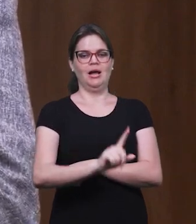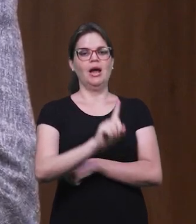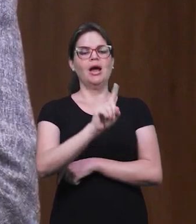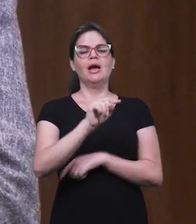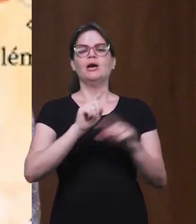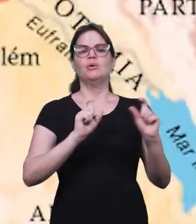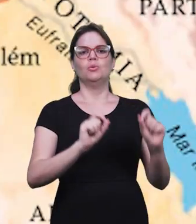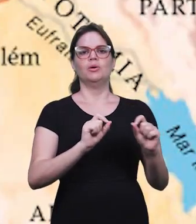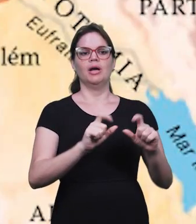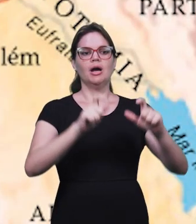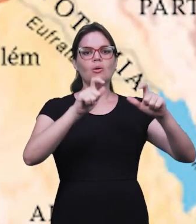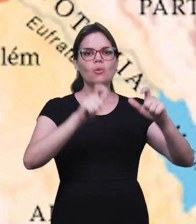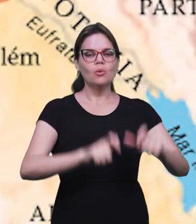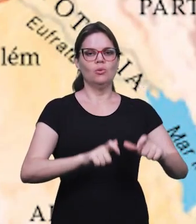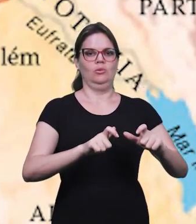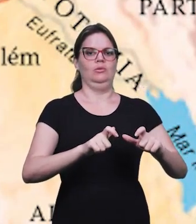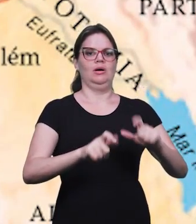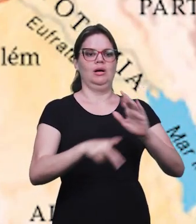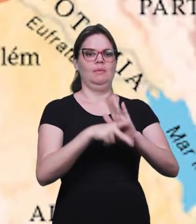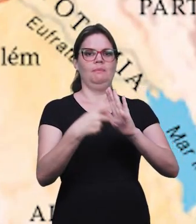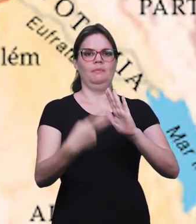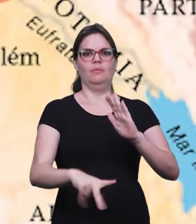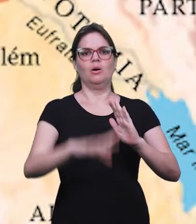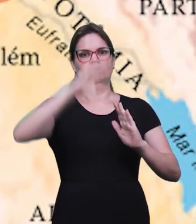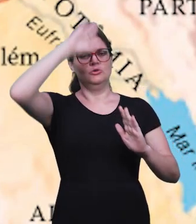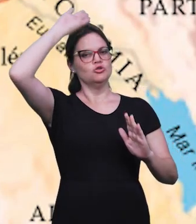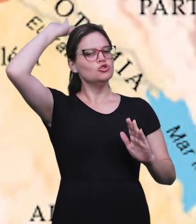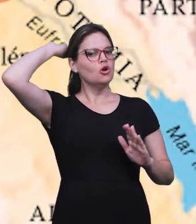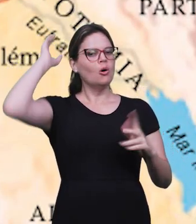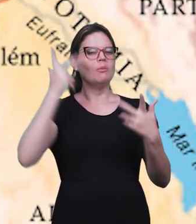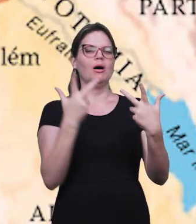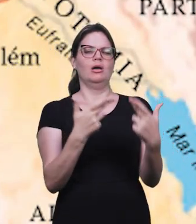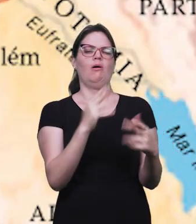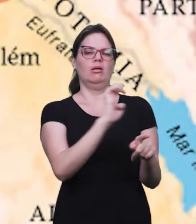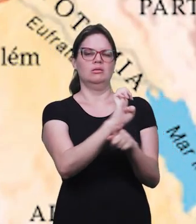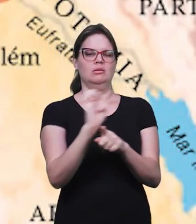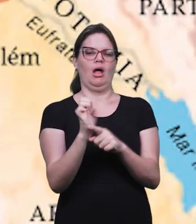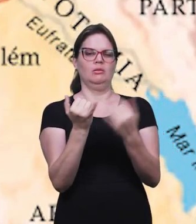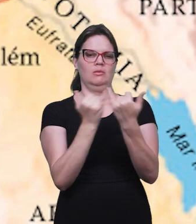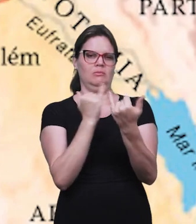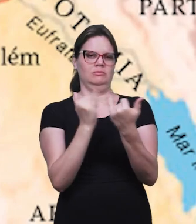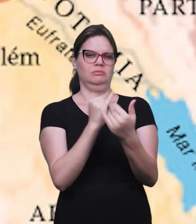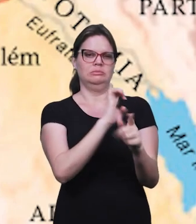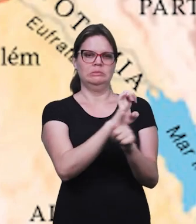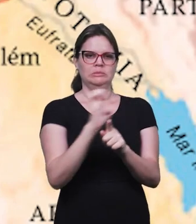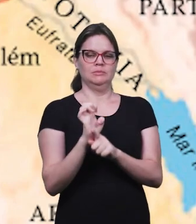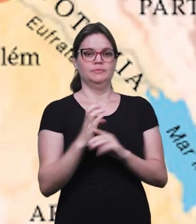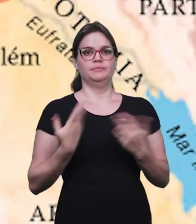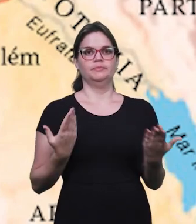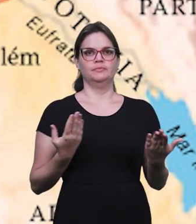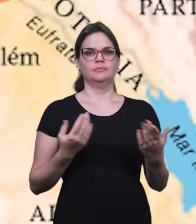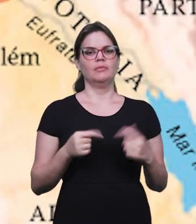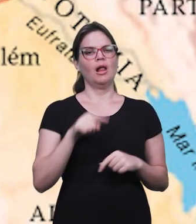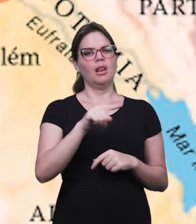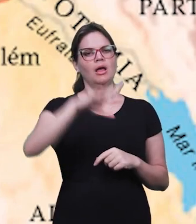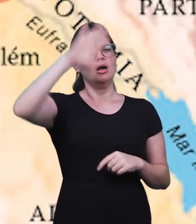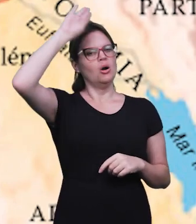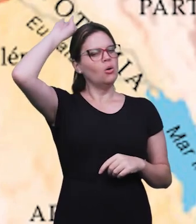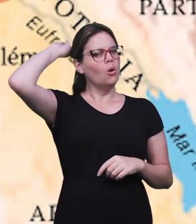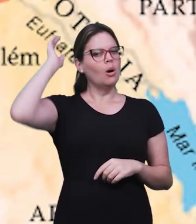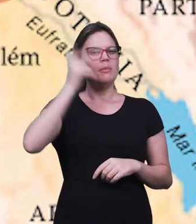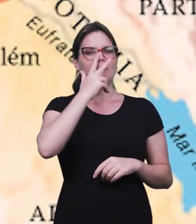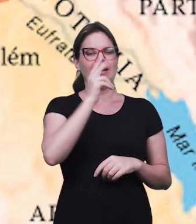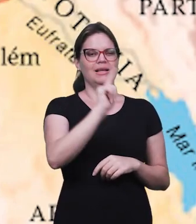parte mais ao norte, mas quando o Império Romano administra a região, então ela identifica, não